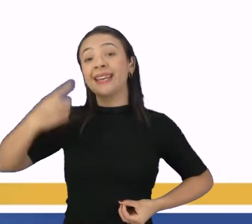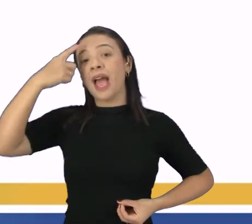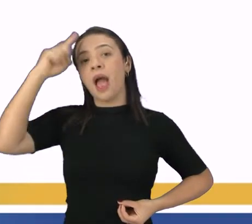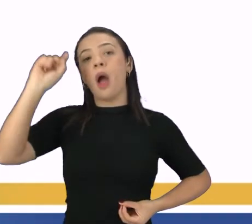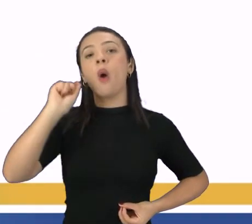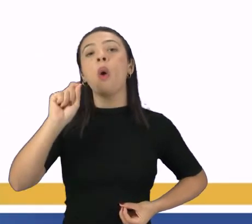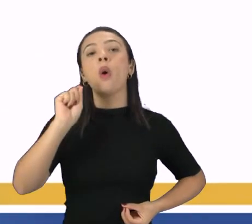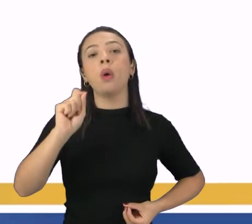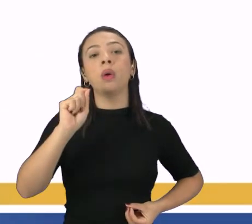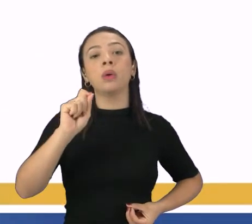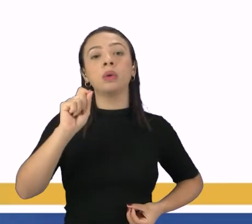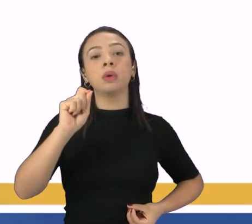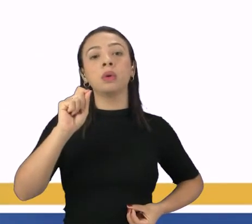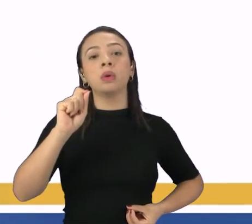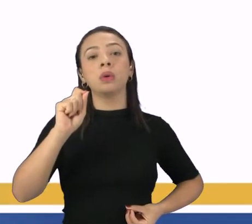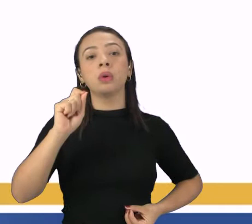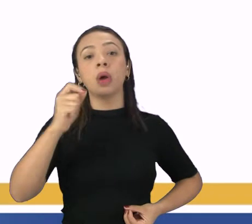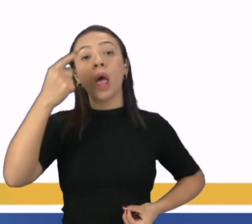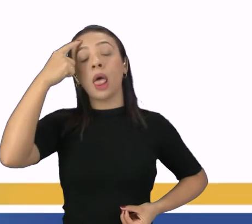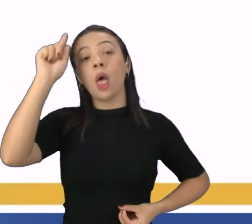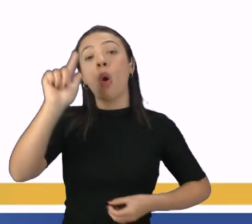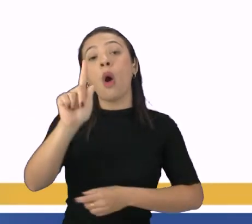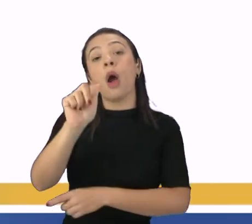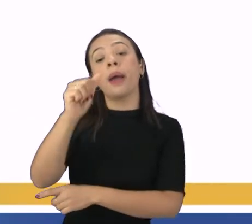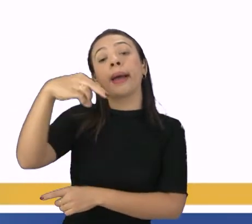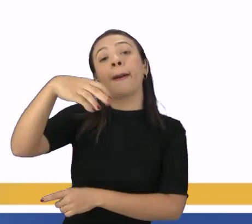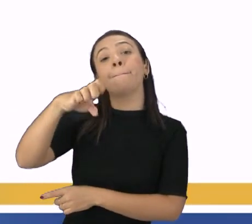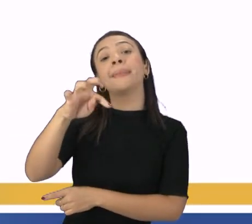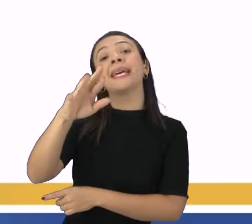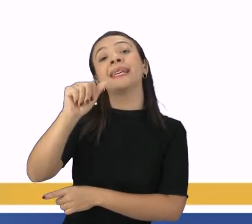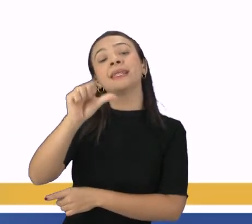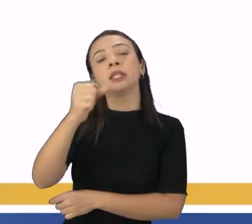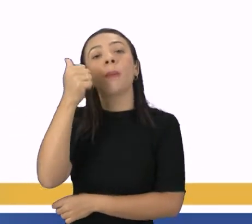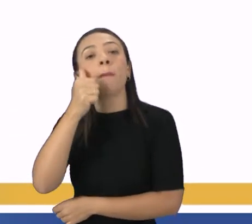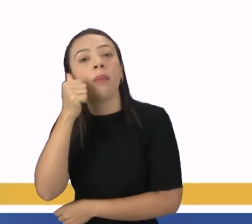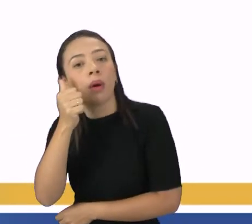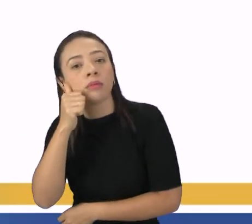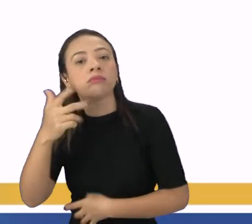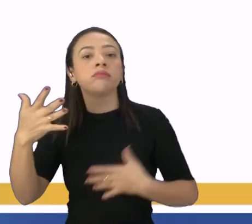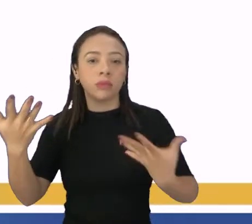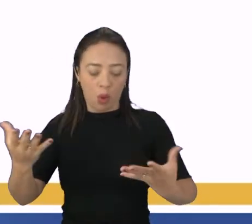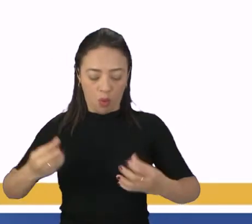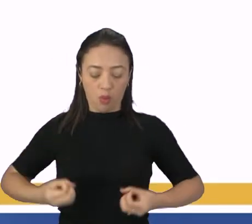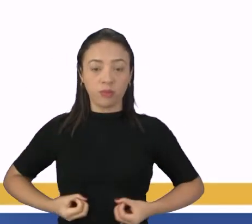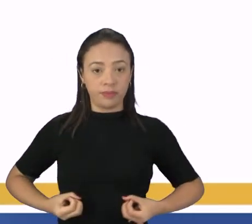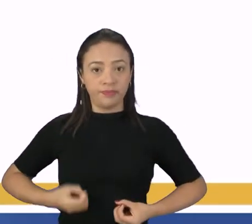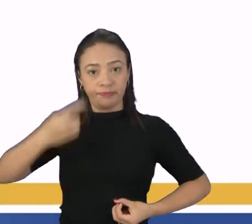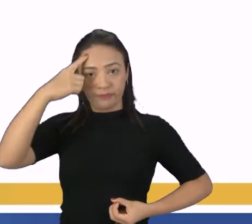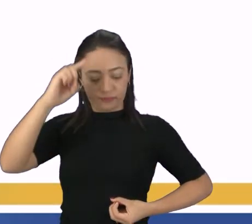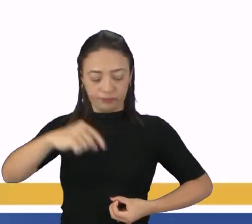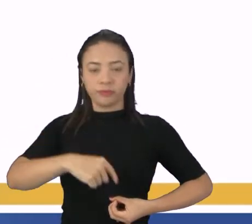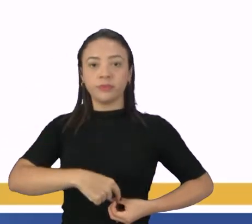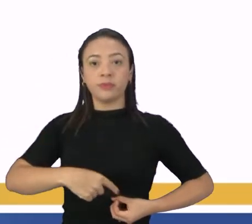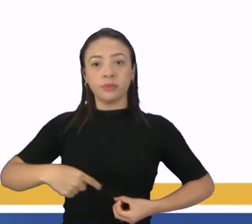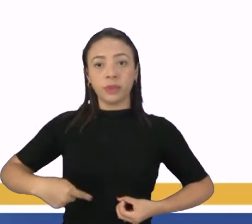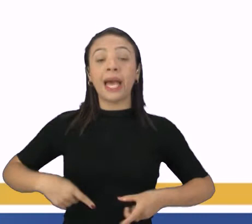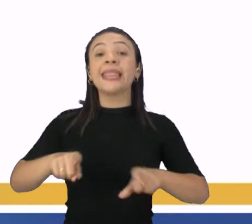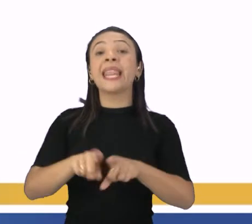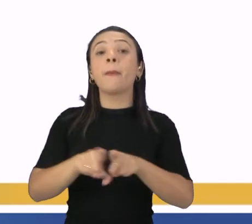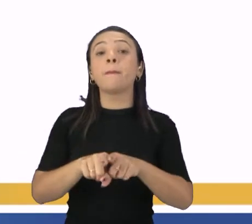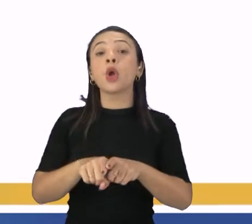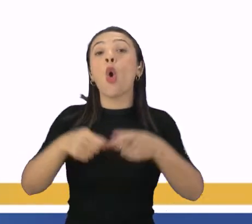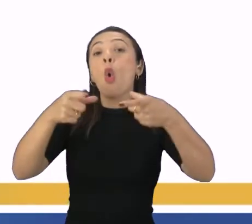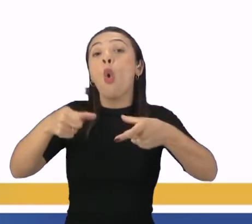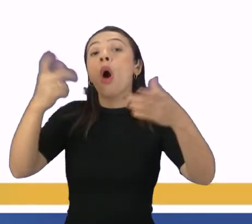produção, né? Ocorre a maturação dos gametas femininos, que são os ovócitos, tá? E também ele pede o local em que